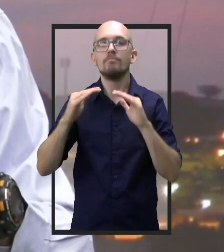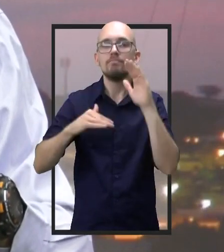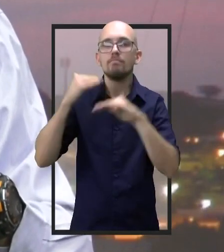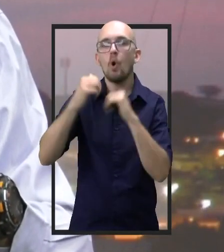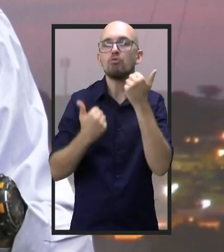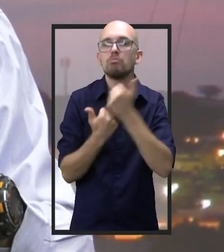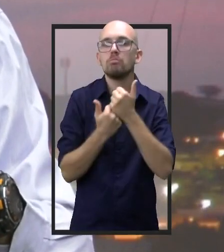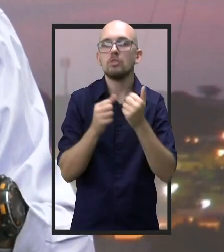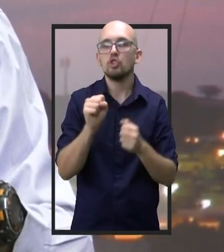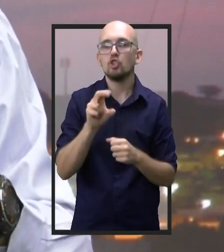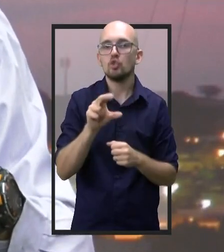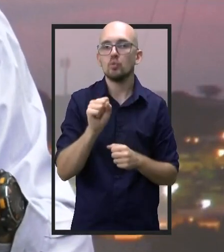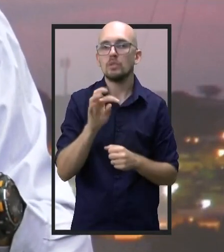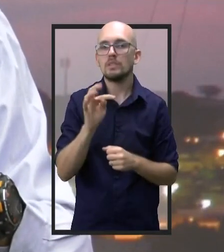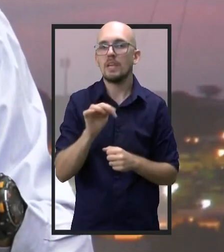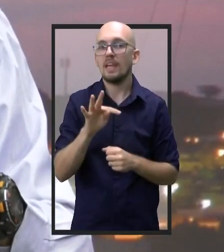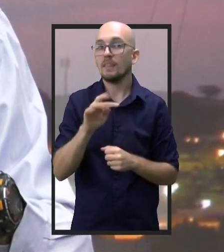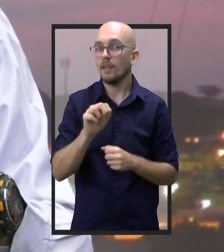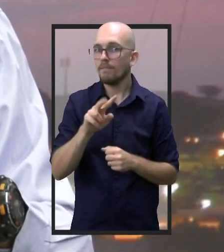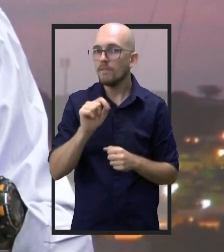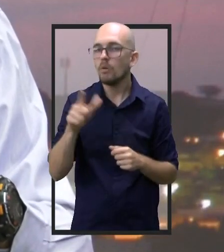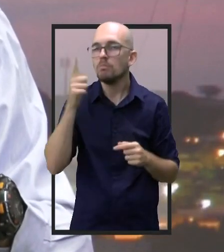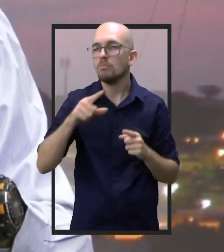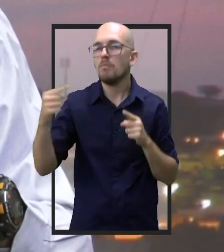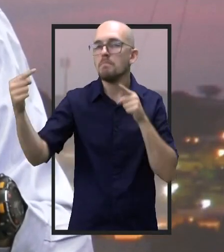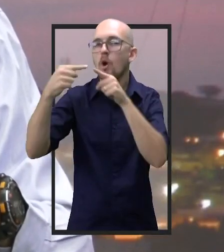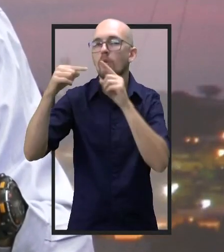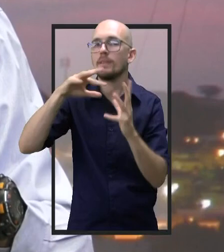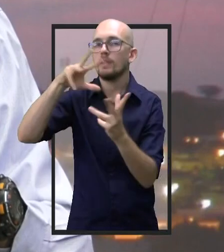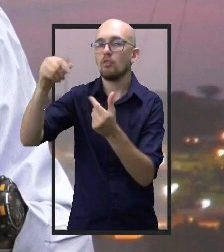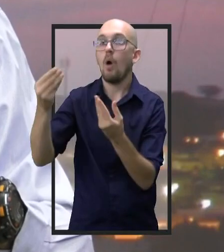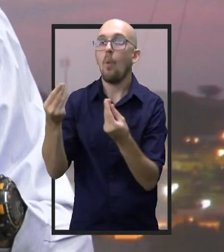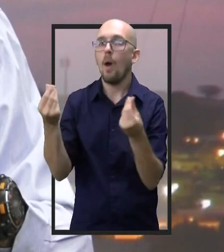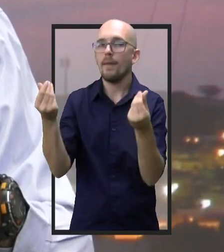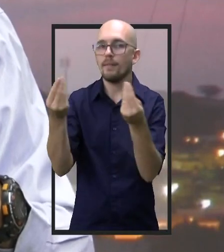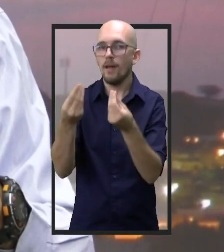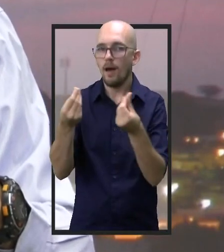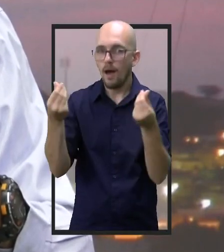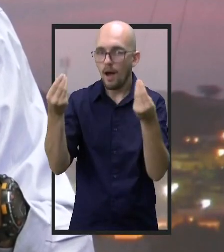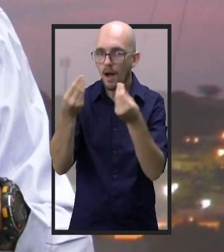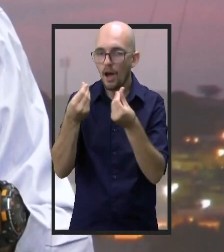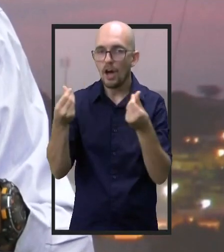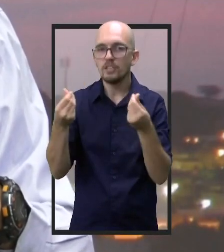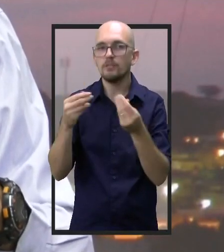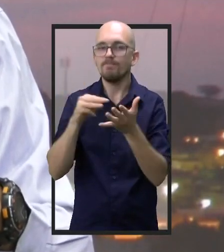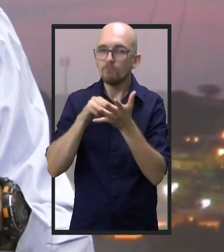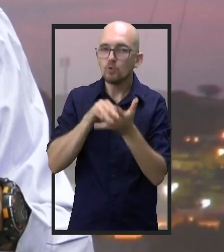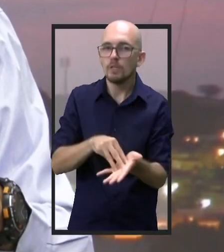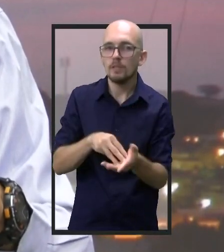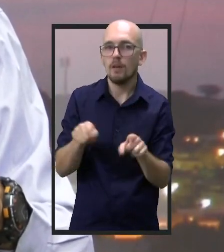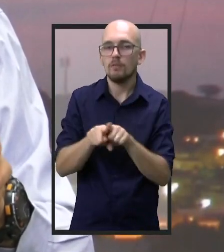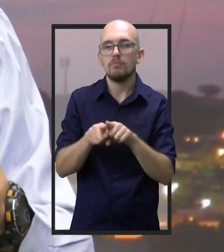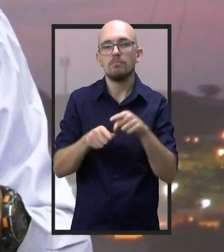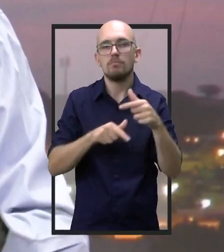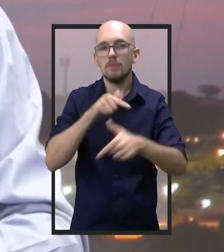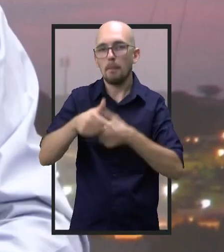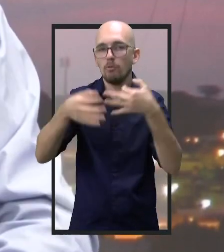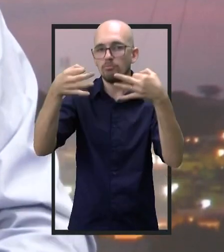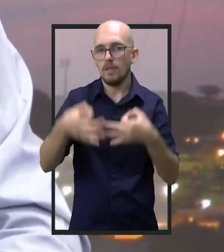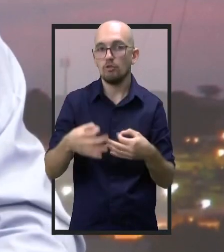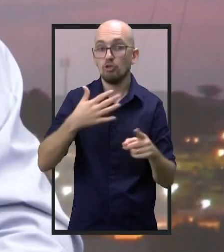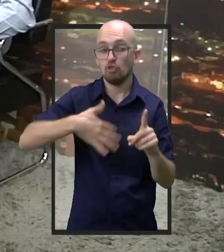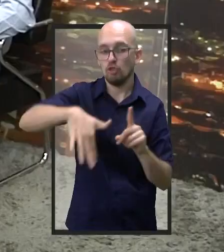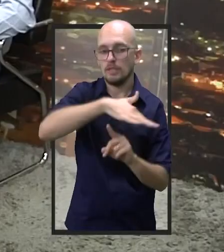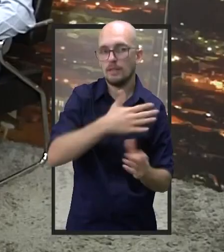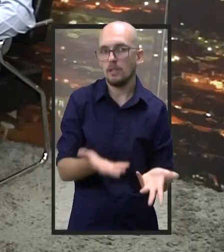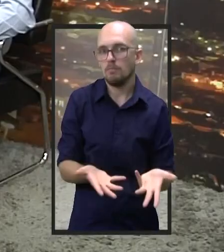a demanda internacional de qualidade, sustentável e fazendo a coisa certa, levando a sociedade